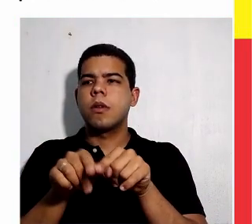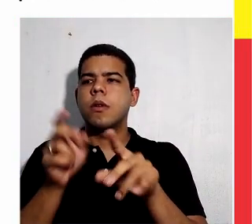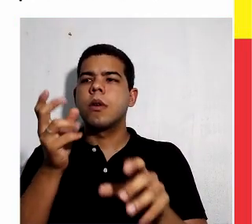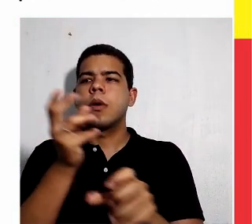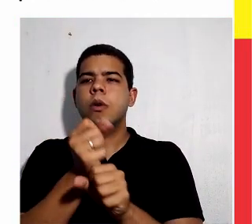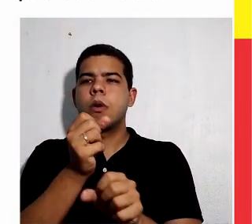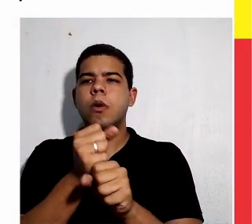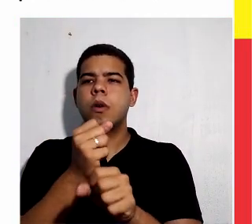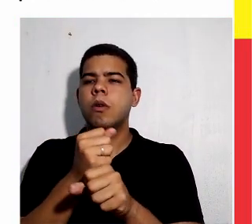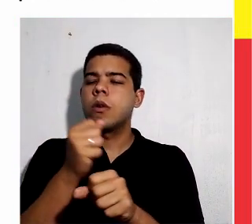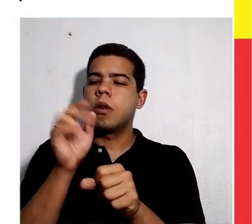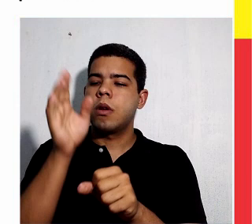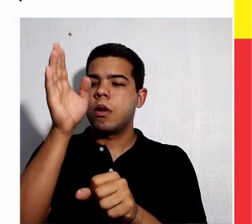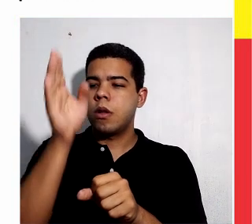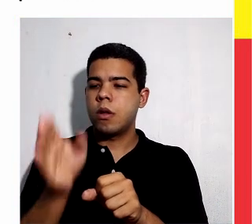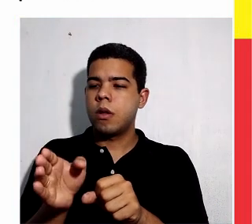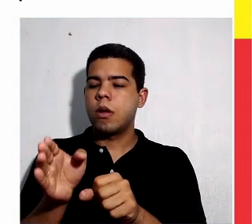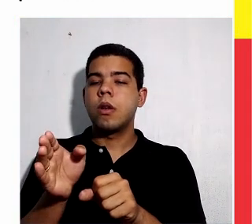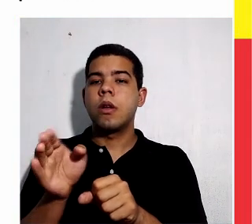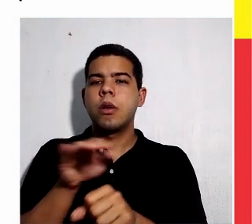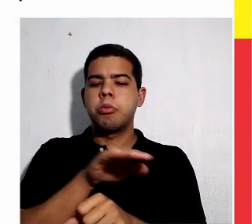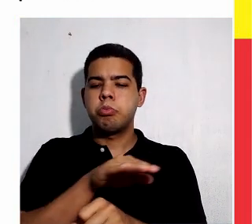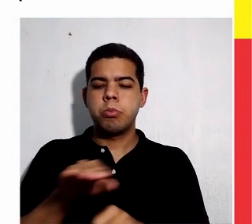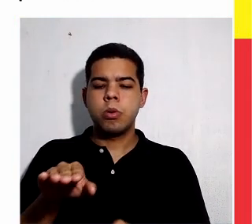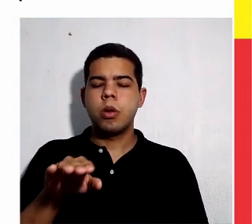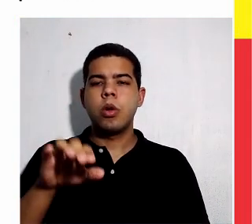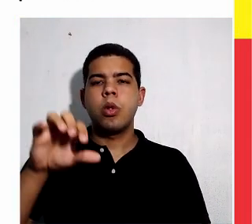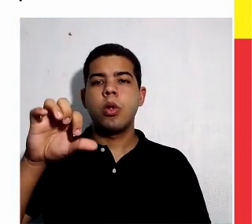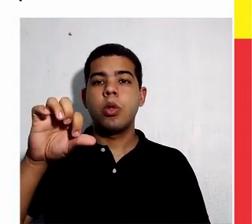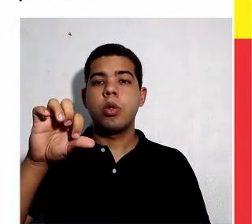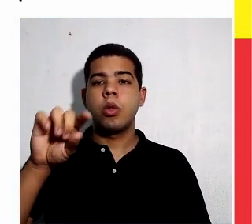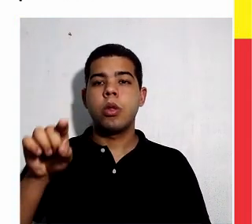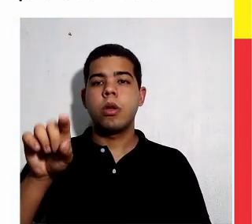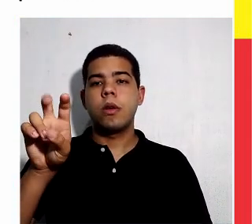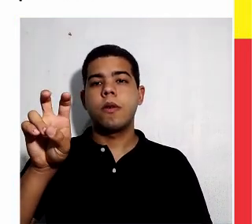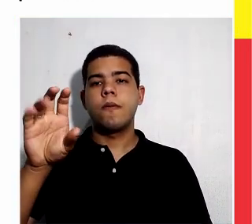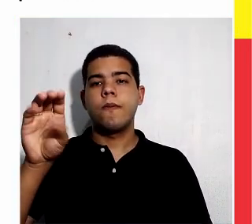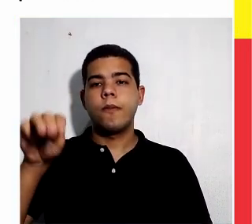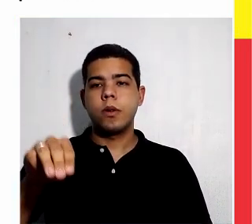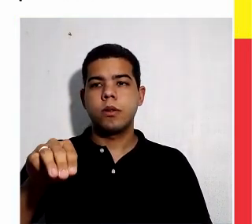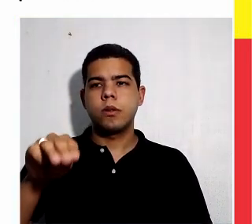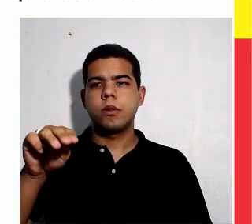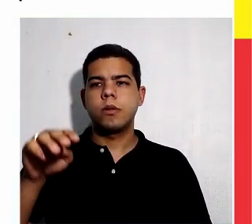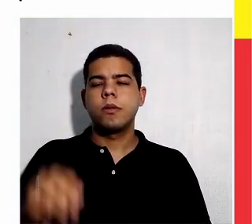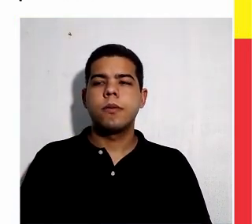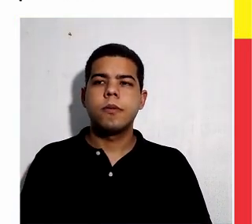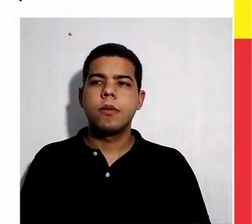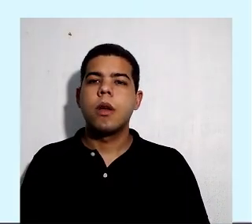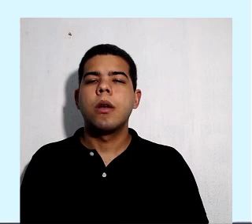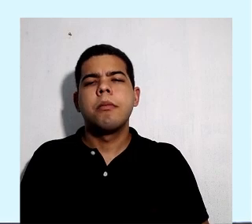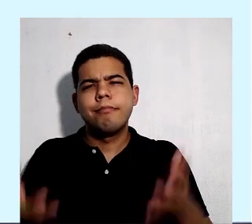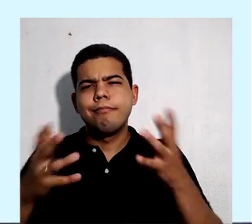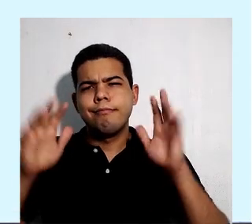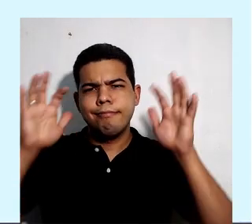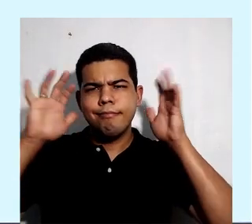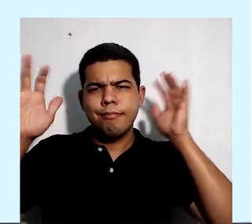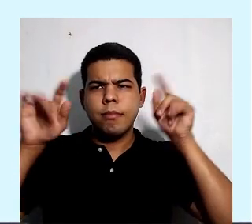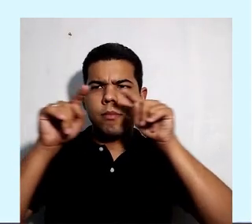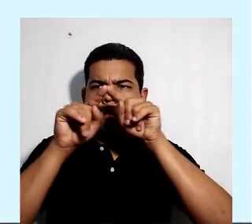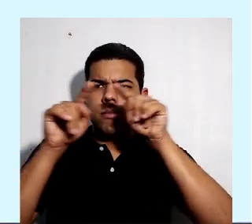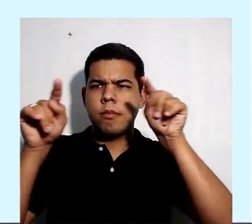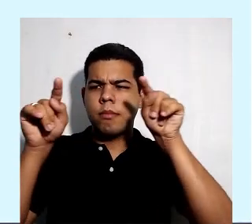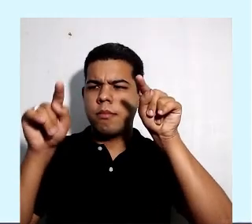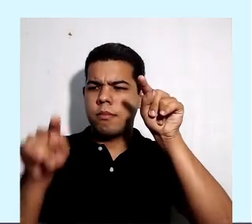quadrado, sabendo que seu lado mede 9,5 centímetros. Vamos lá agora imaginar, né? Um quadrado